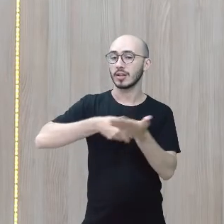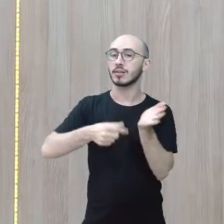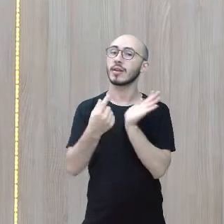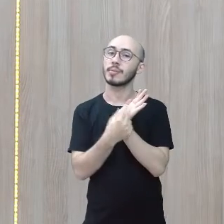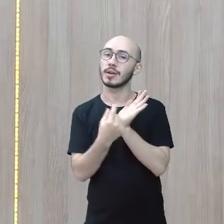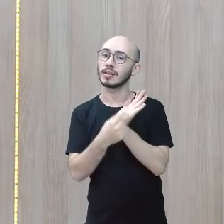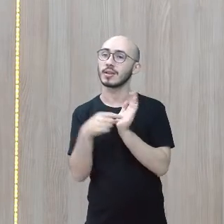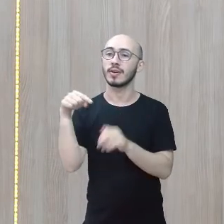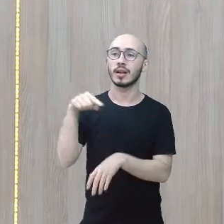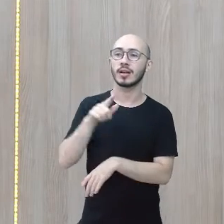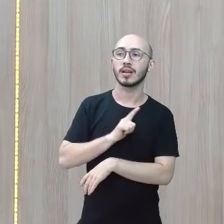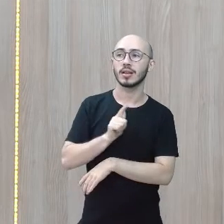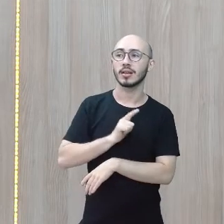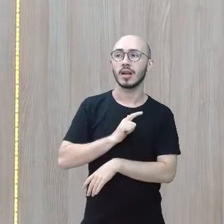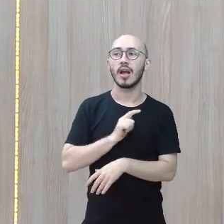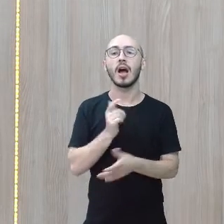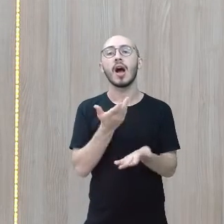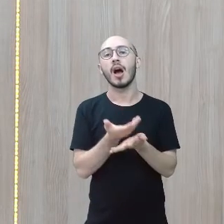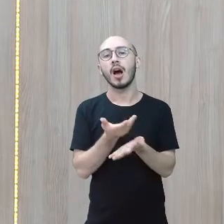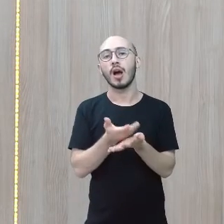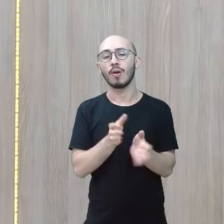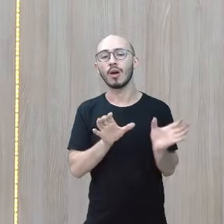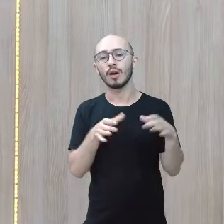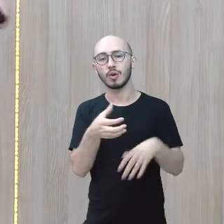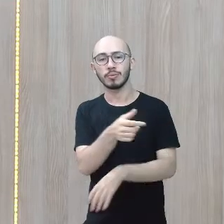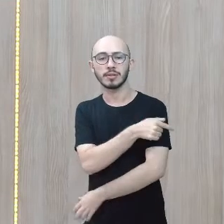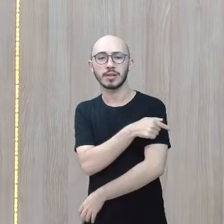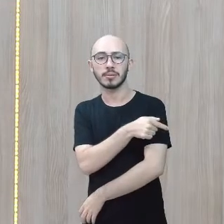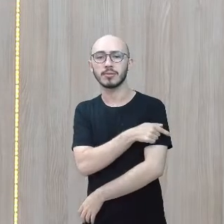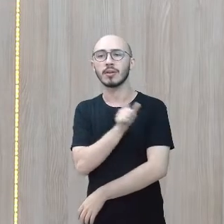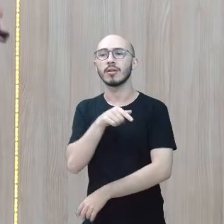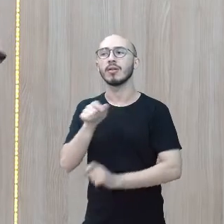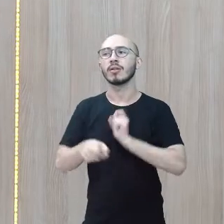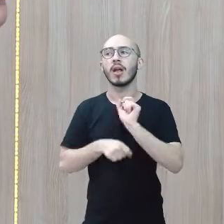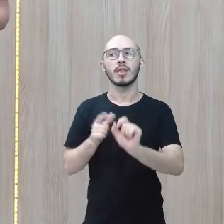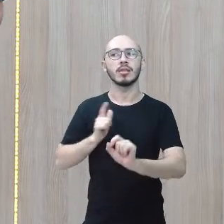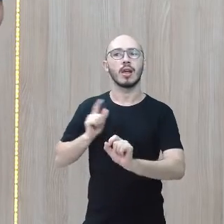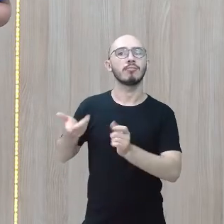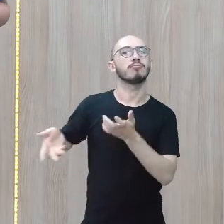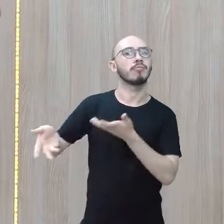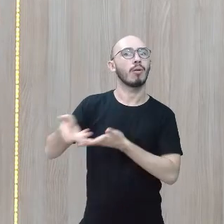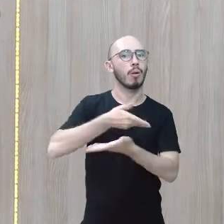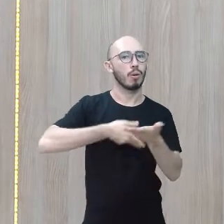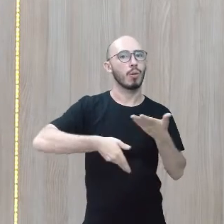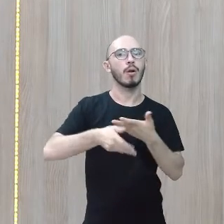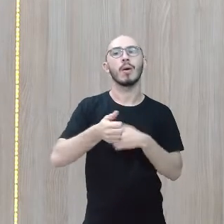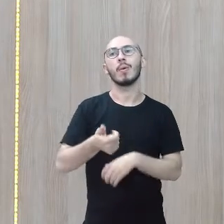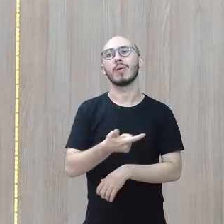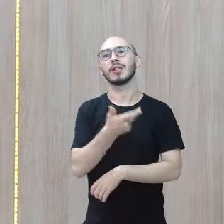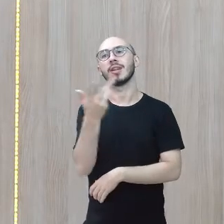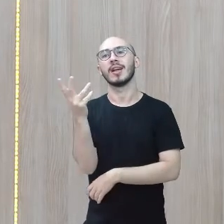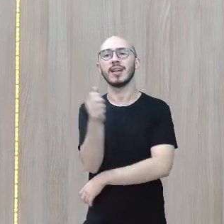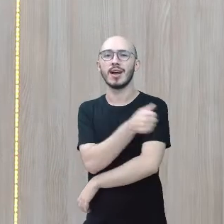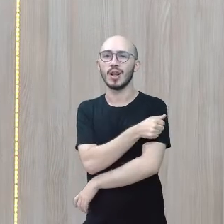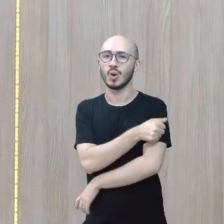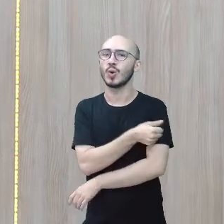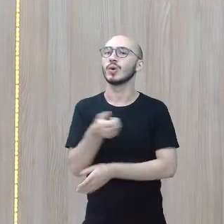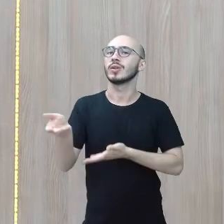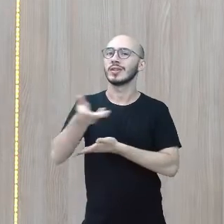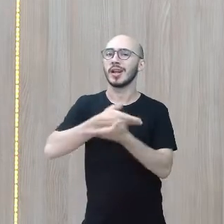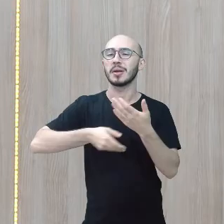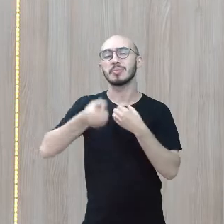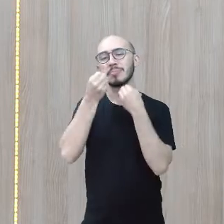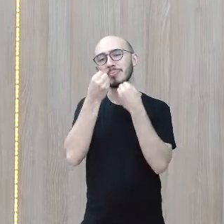né? Aqui a gente tem aula do sétimo e é uma das turmas que a gente tem esse movimento acontecendo, a quantidade de alunos que já interagem com a gente é muito